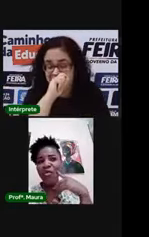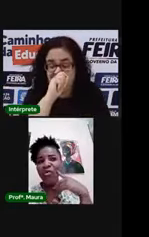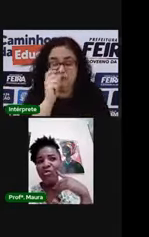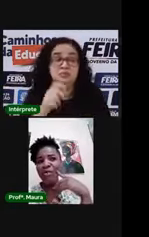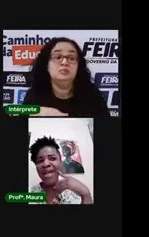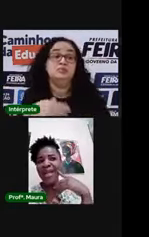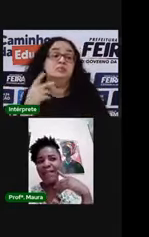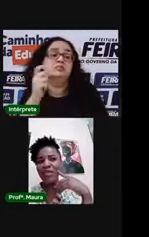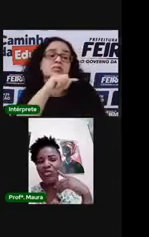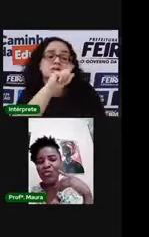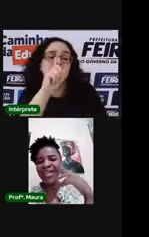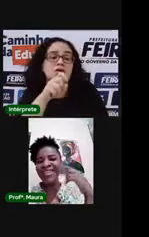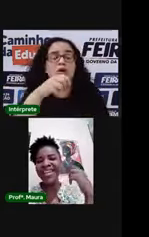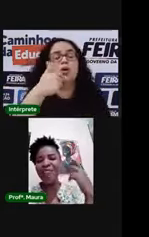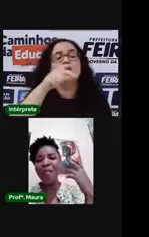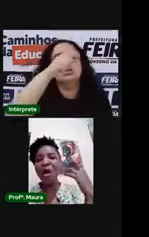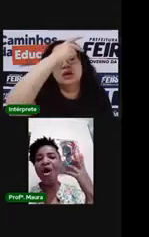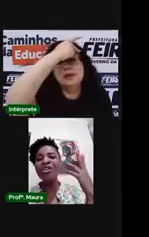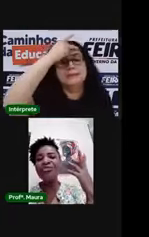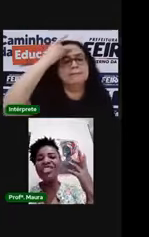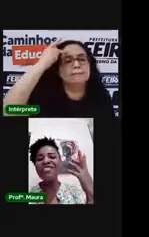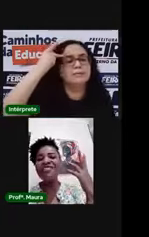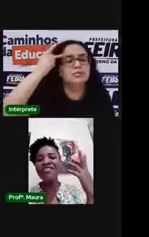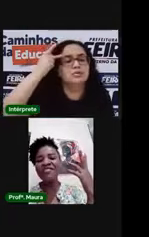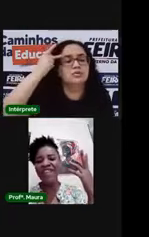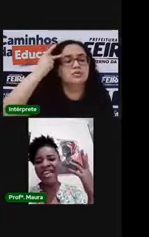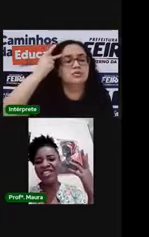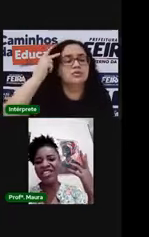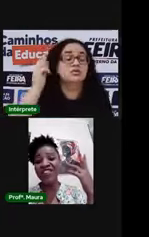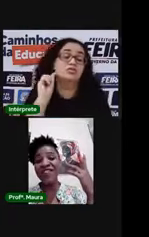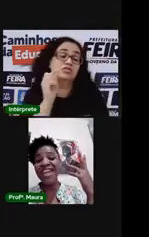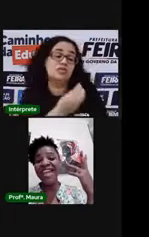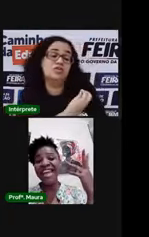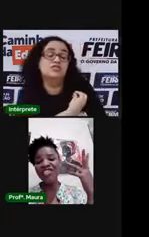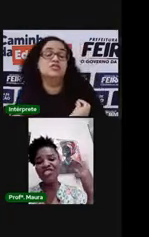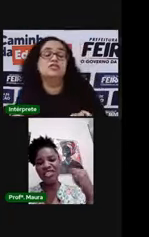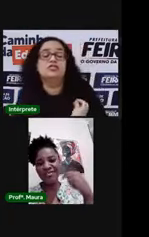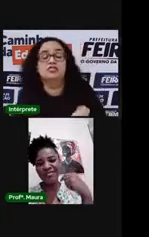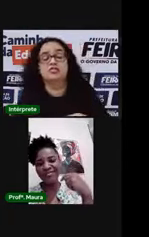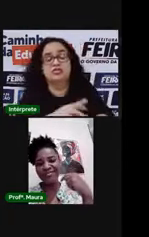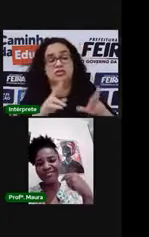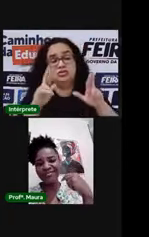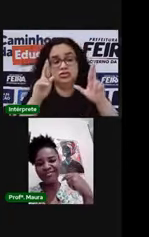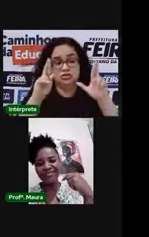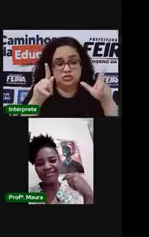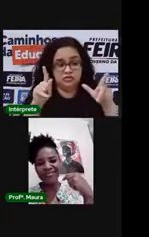Será que o outro não é aquela pessoa que tem um modo de viver diferente?